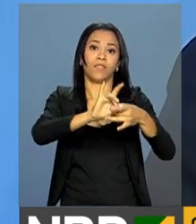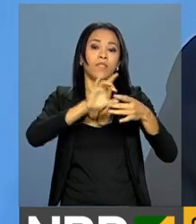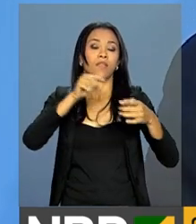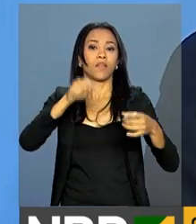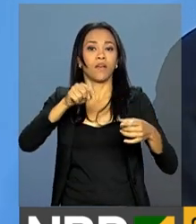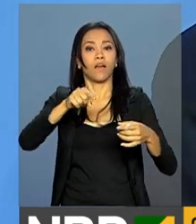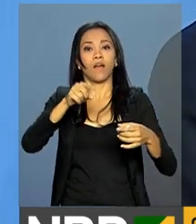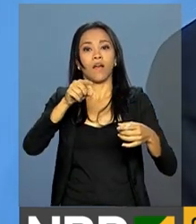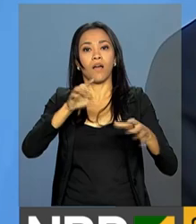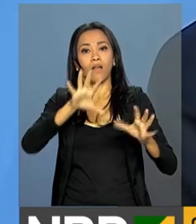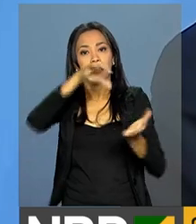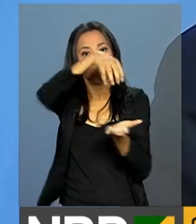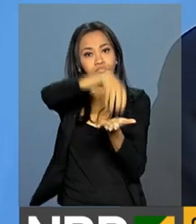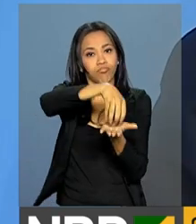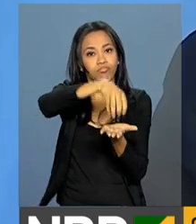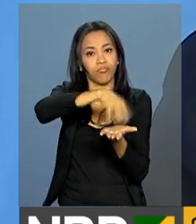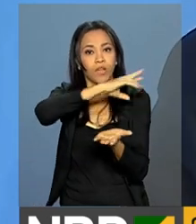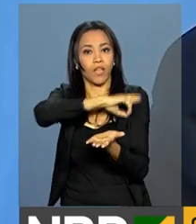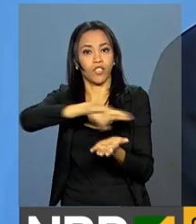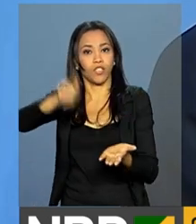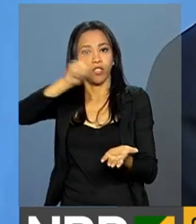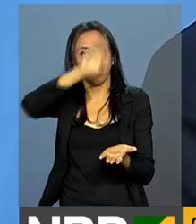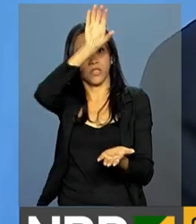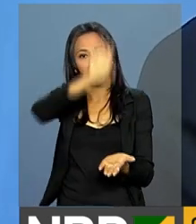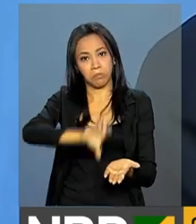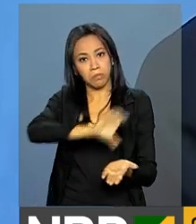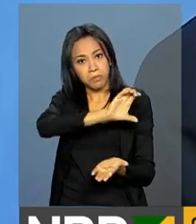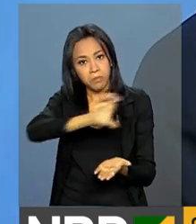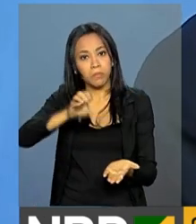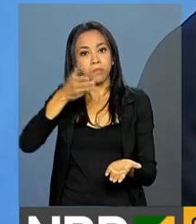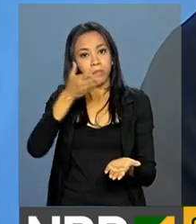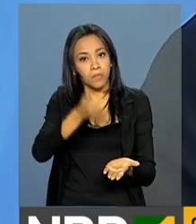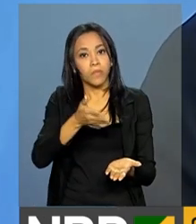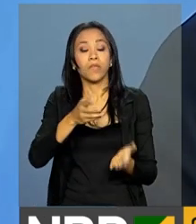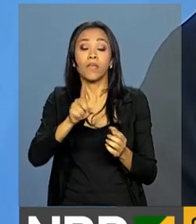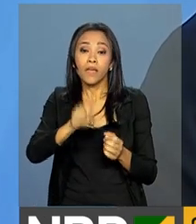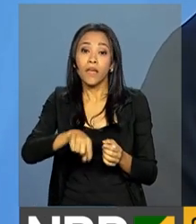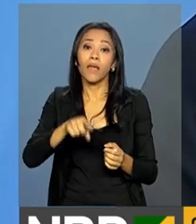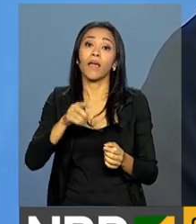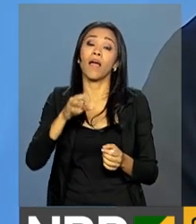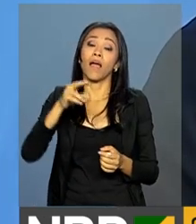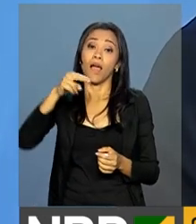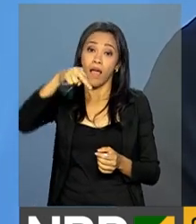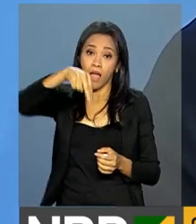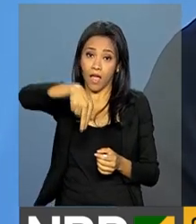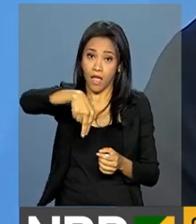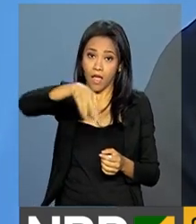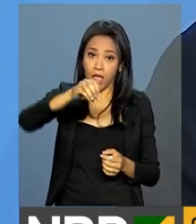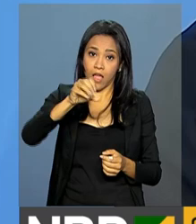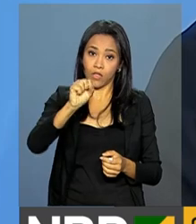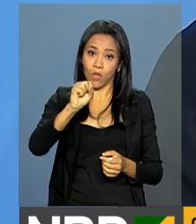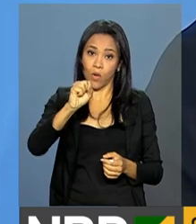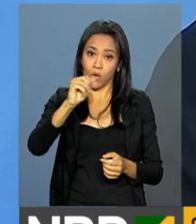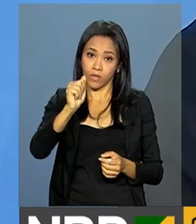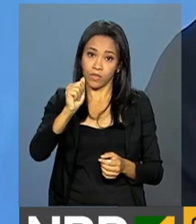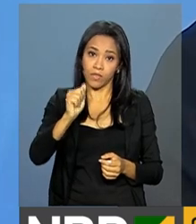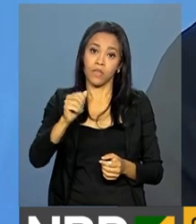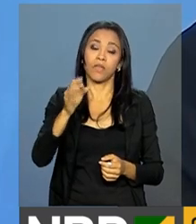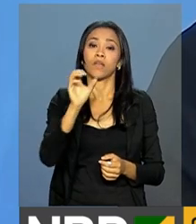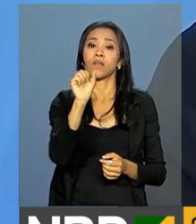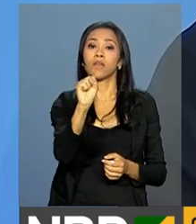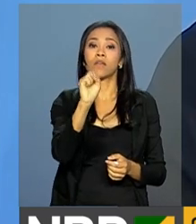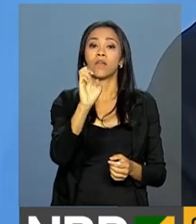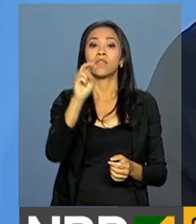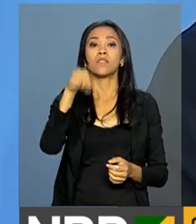religiosa conhecida no mundo todo, homenageada no mundo todo, que é Nossa Senhora de Nazaré. De modo que eu tenho este prazer.